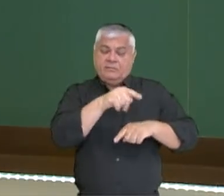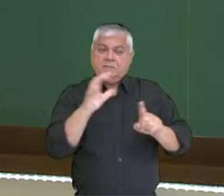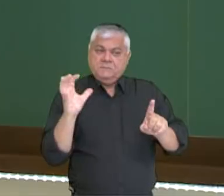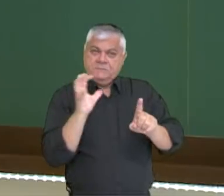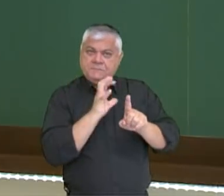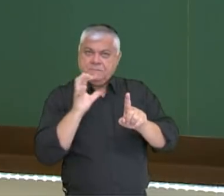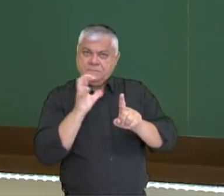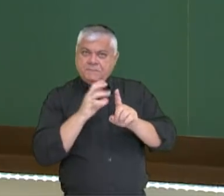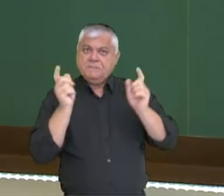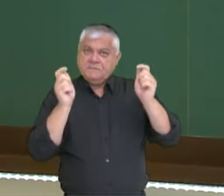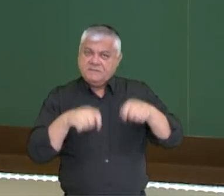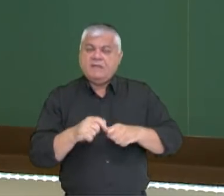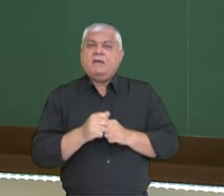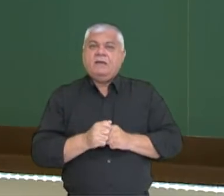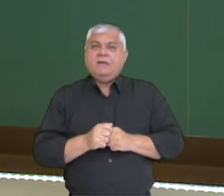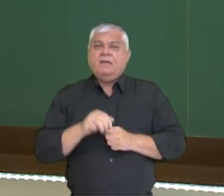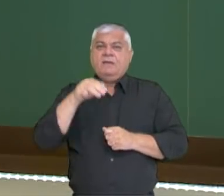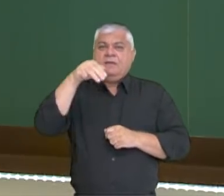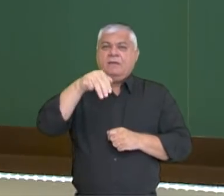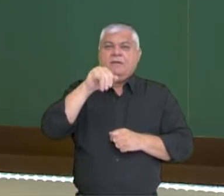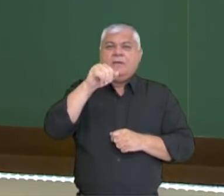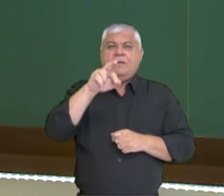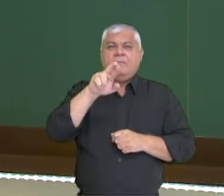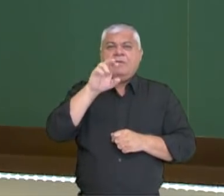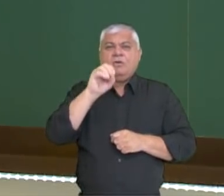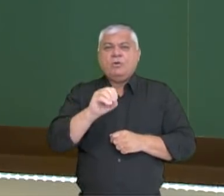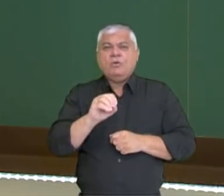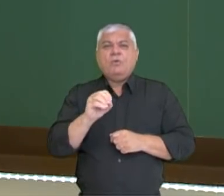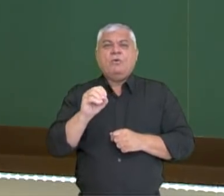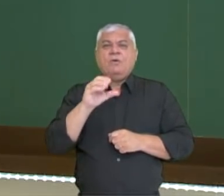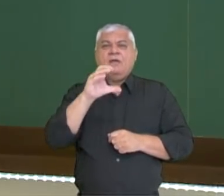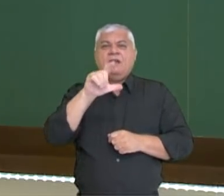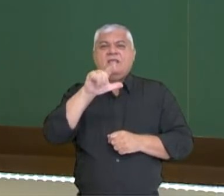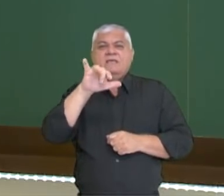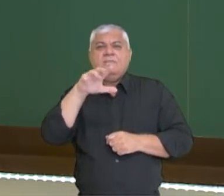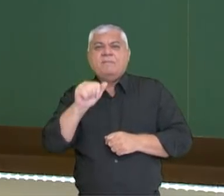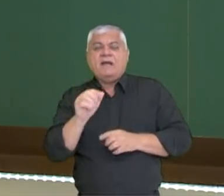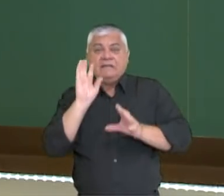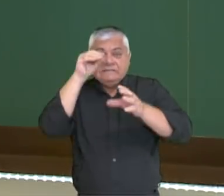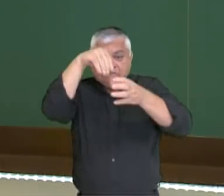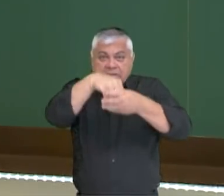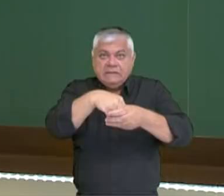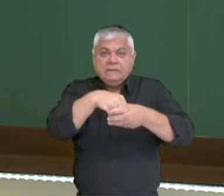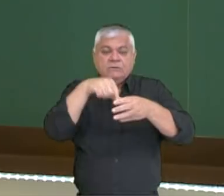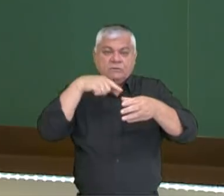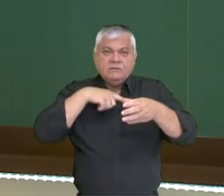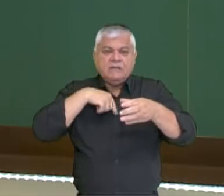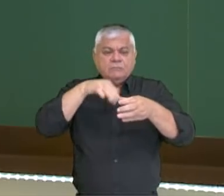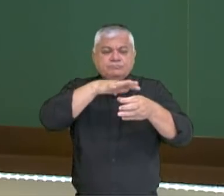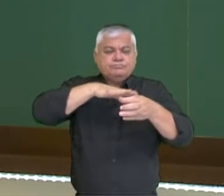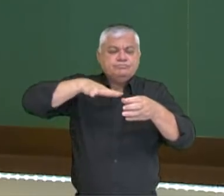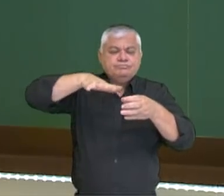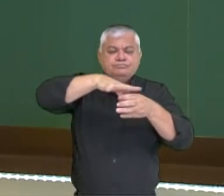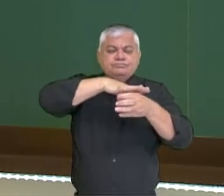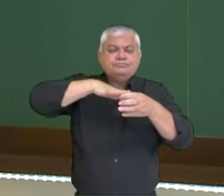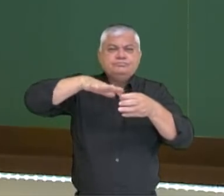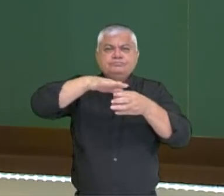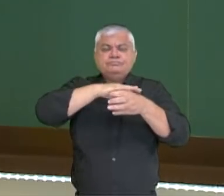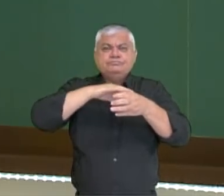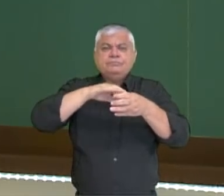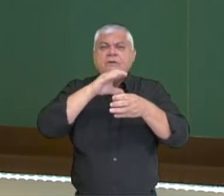de áreas que a gente chama de microclimas. Então, dentro de um grande tipo climático, mas eu tenho uma área com grande concentração